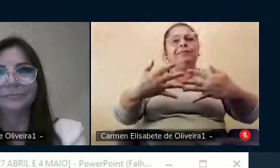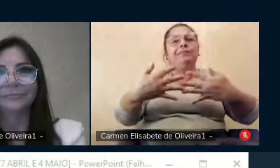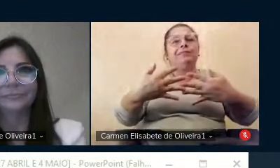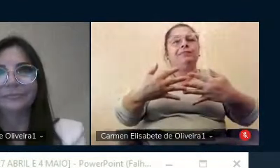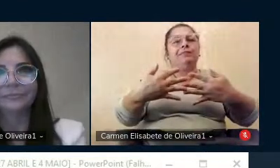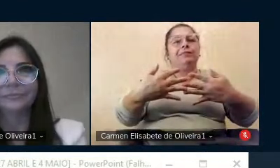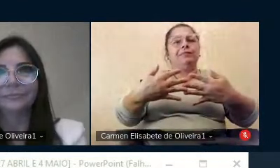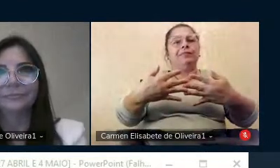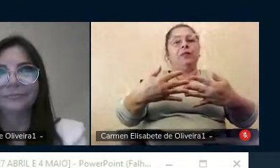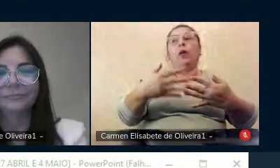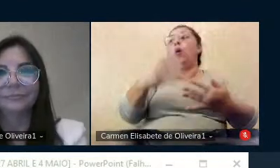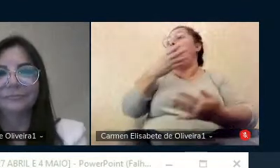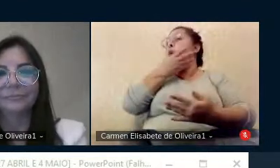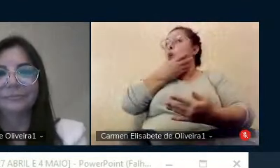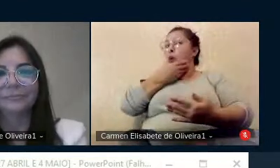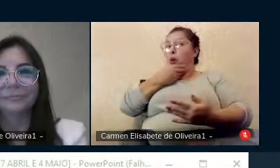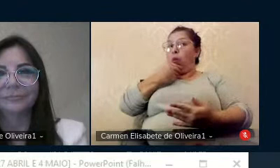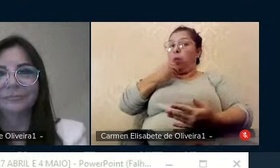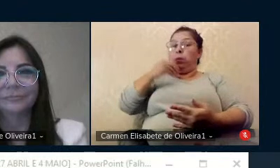o menino